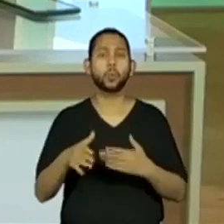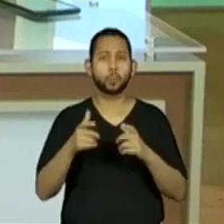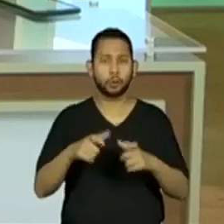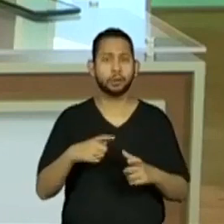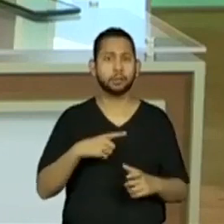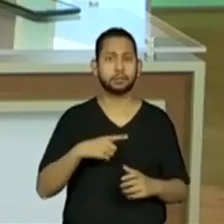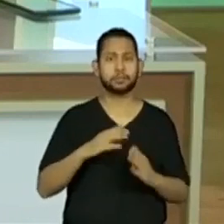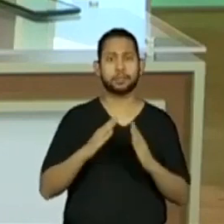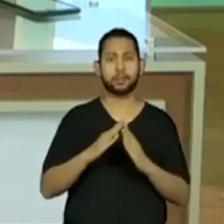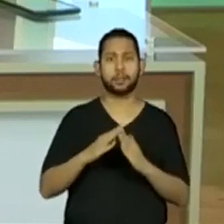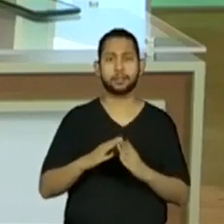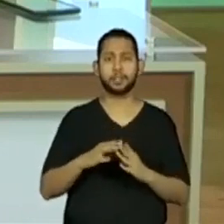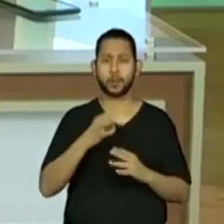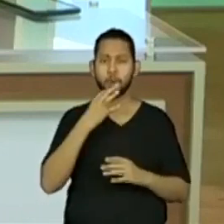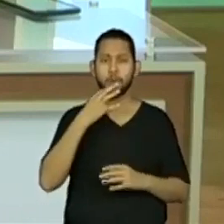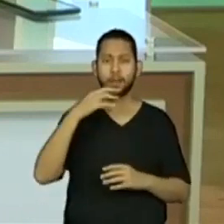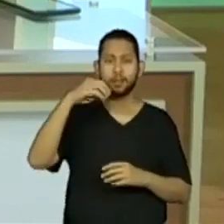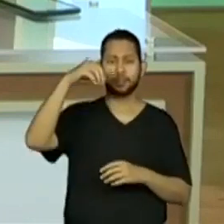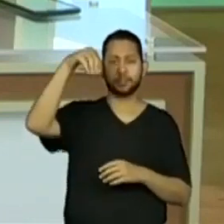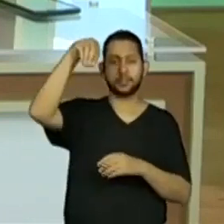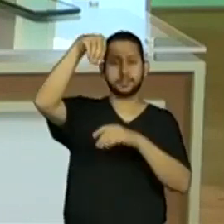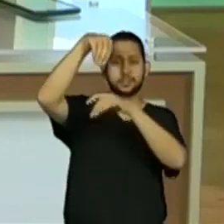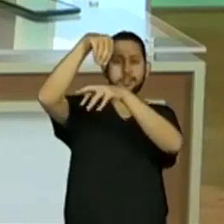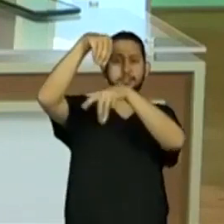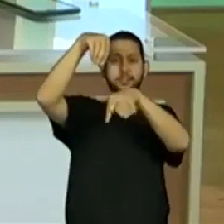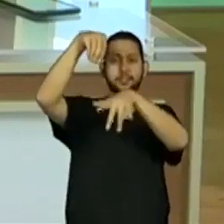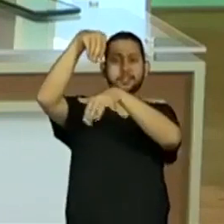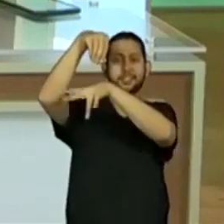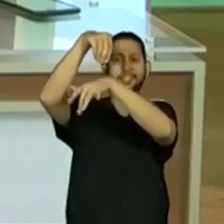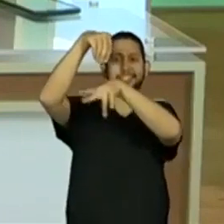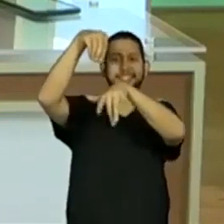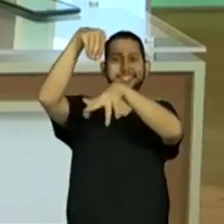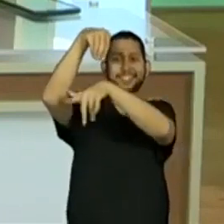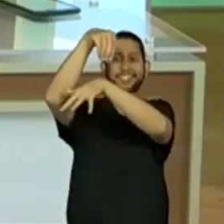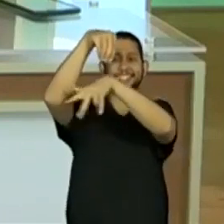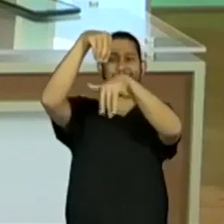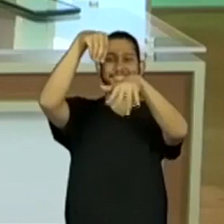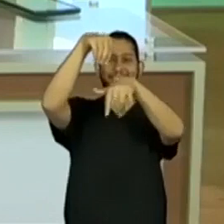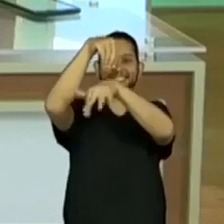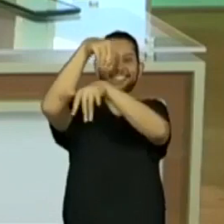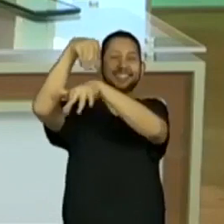casa, que é o sino dos ventos.